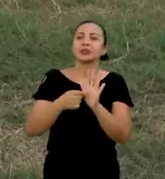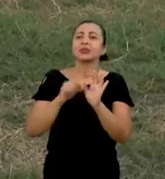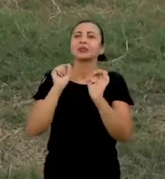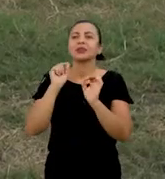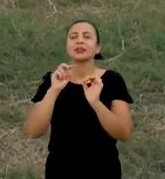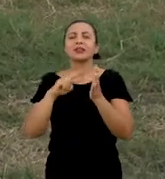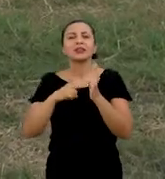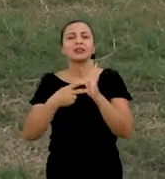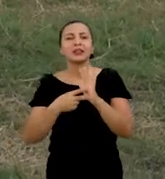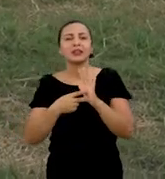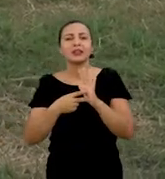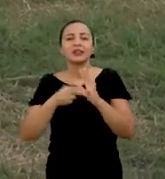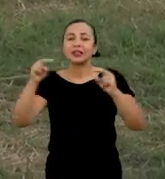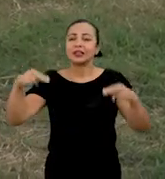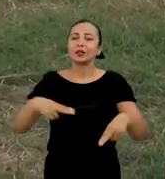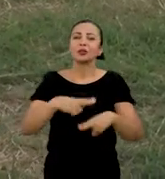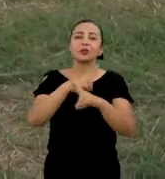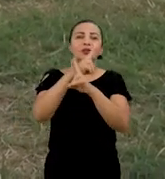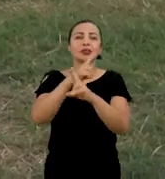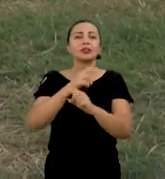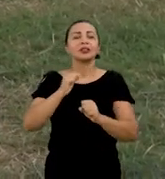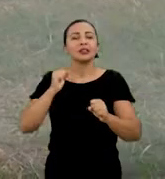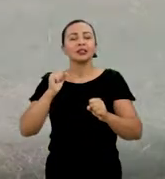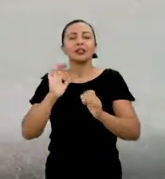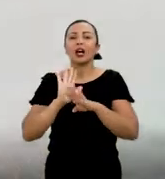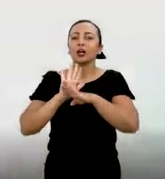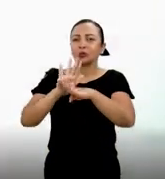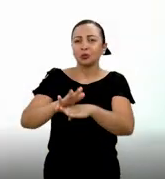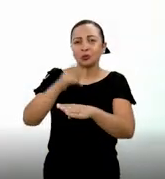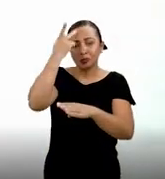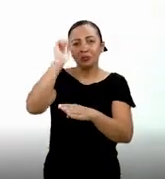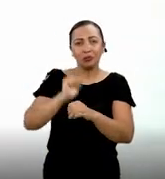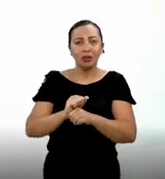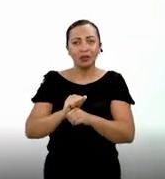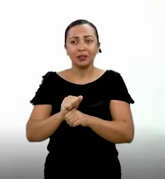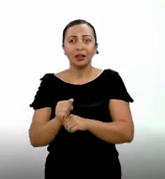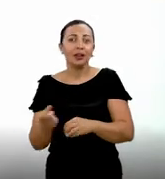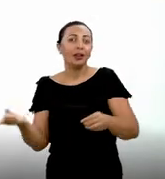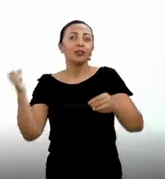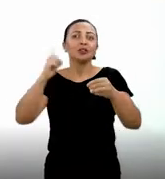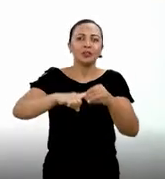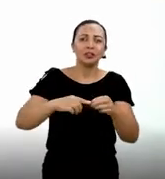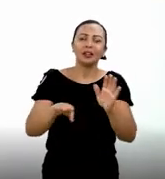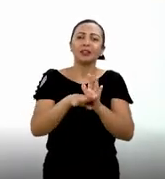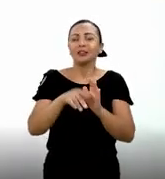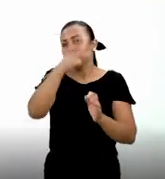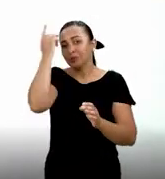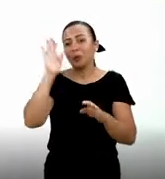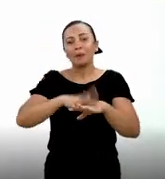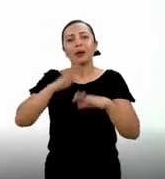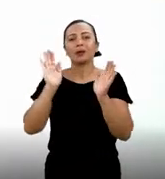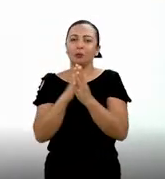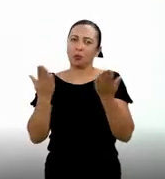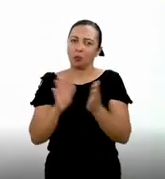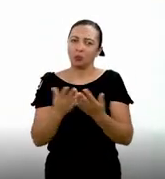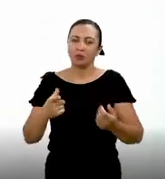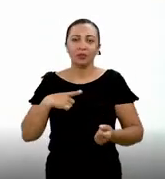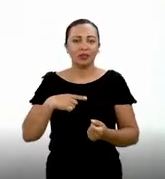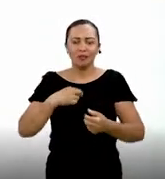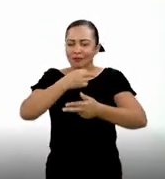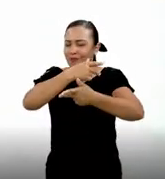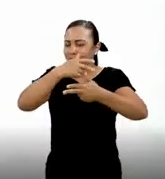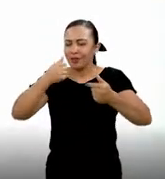tribo a que esse produto chegue aos menos favorecidos então tem várias formas que podes utilizar o nosso